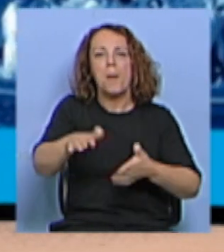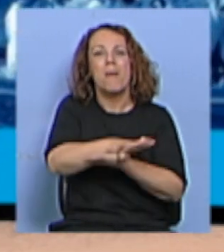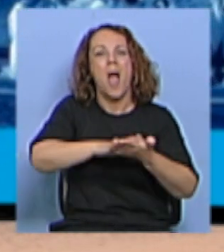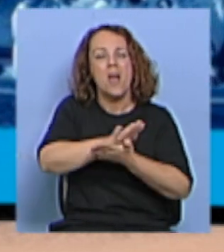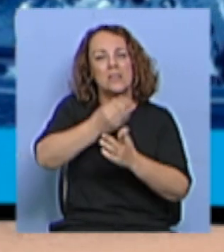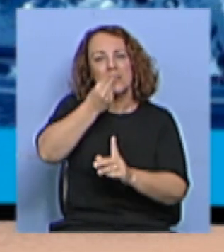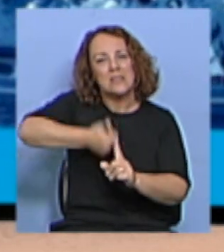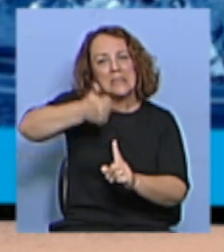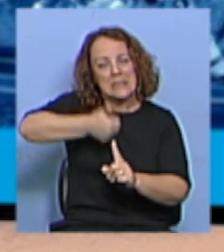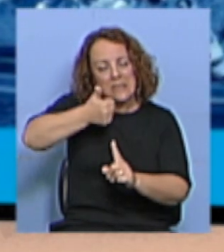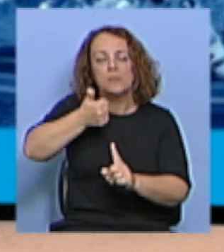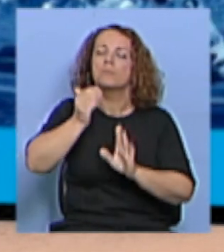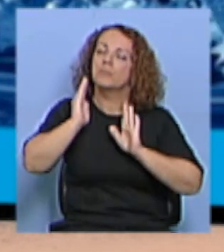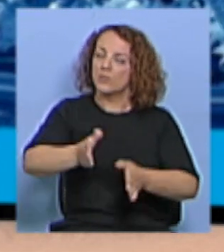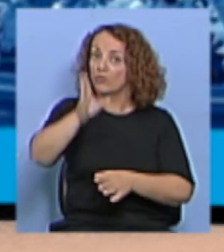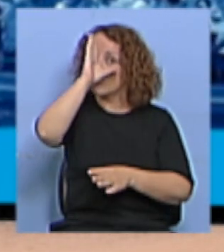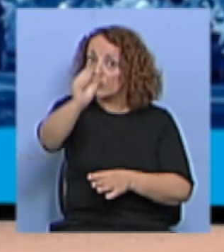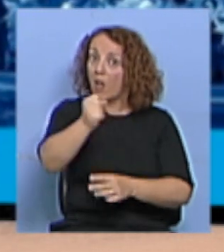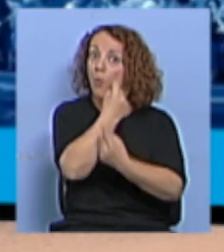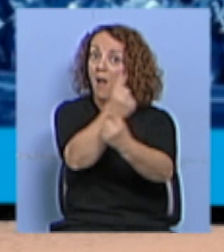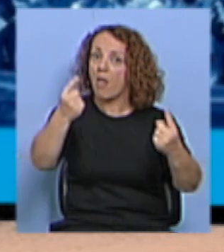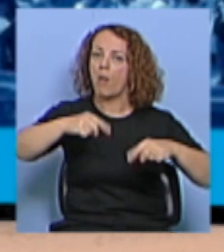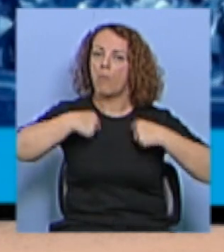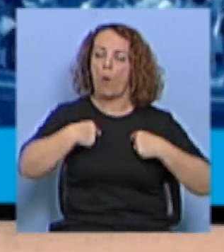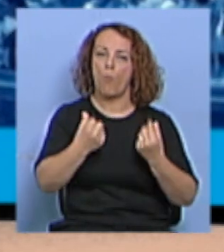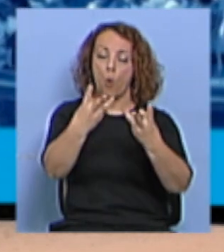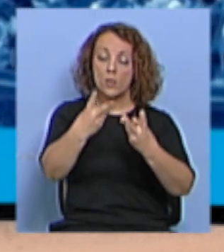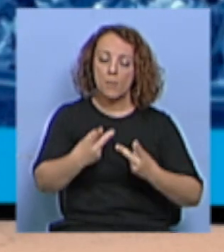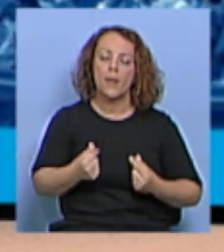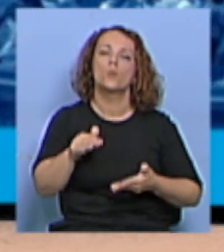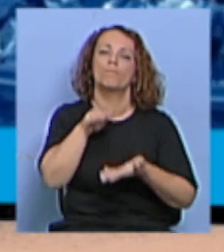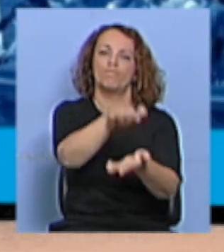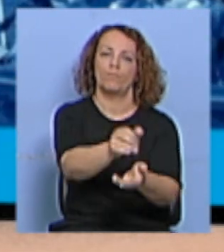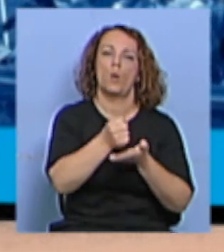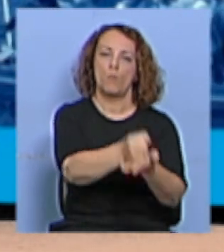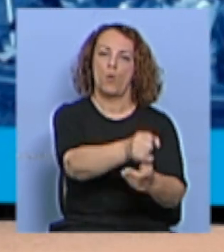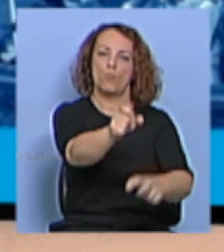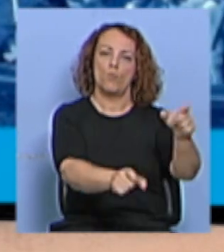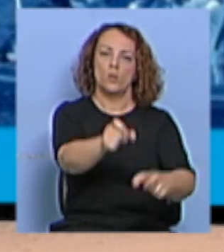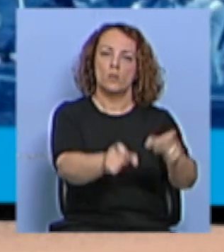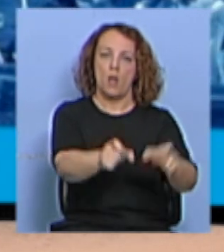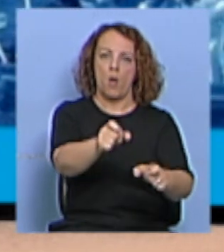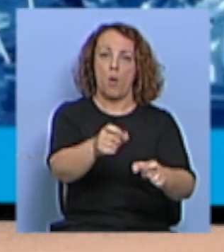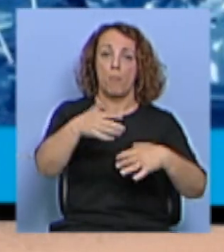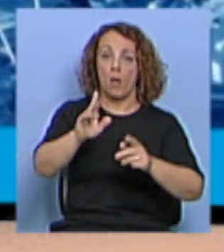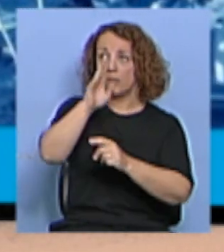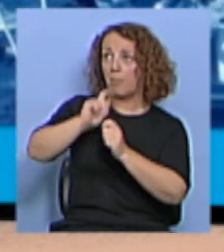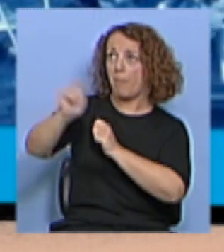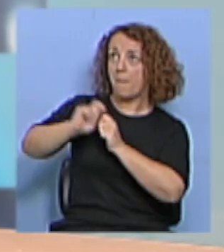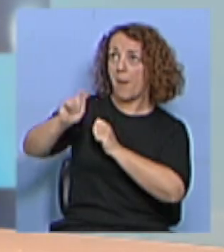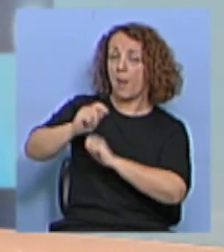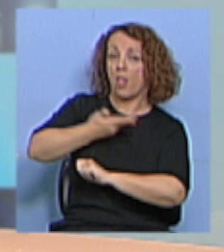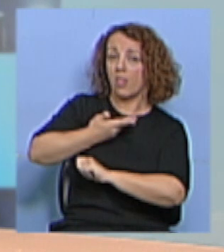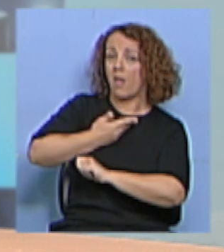possam usar o seu orçamento de Estado para as necessidades da população, em vez de estar neste momento a pagar dívida.